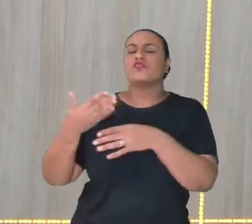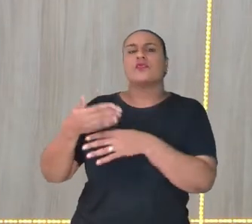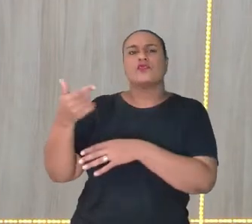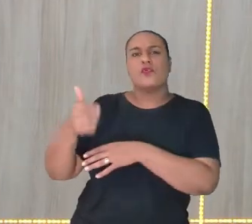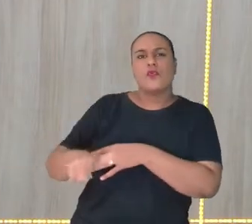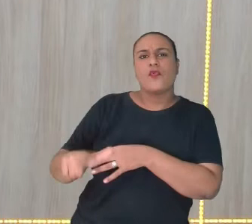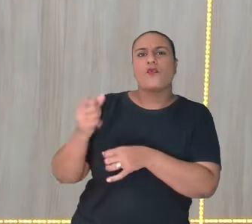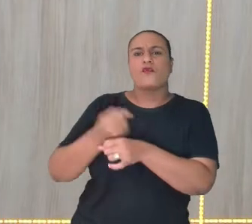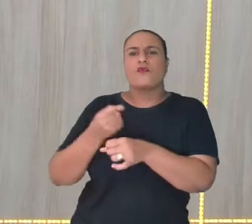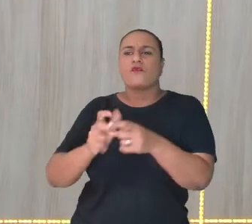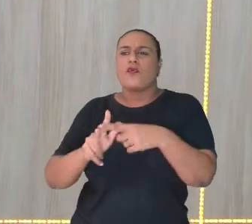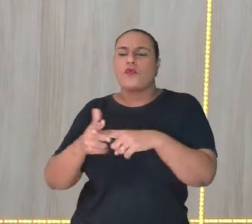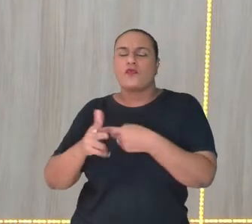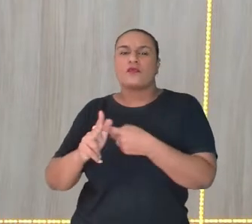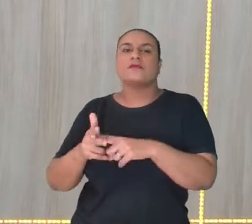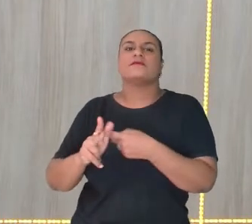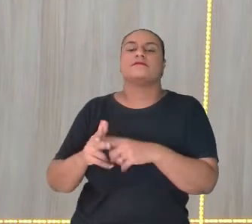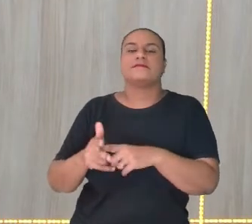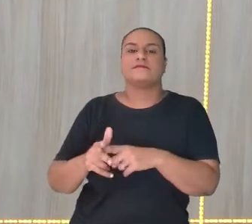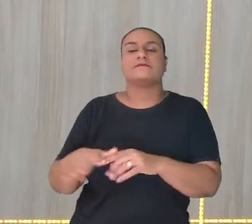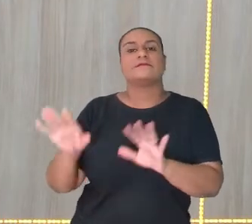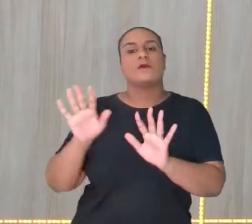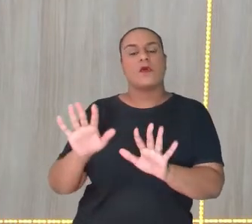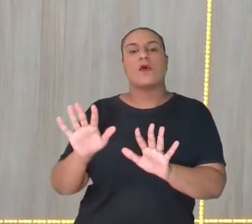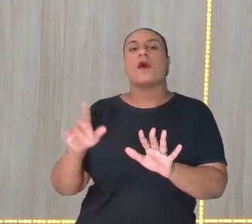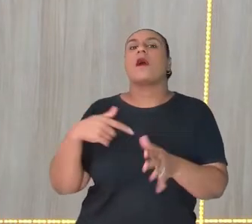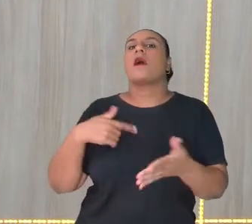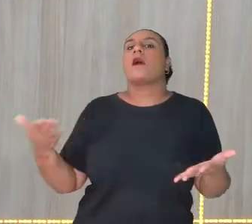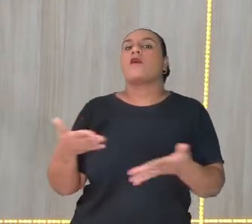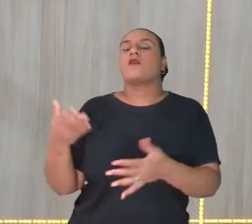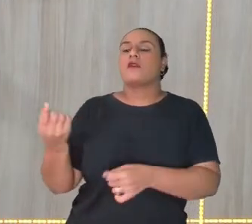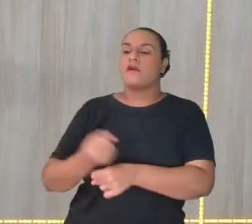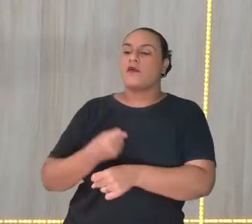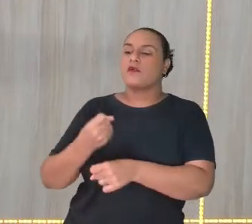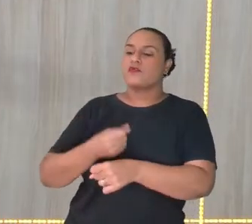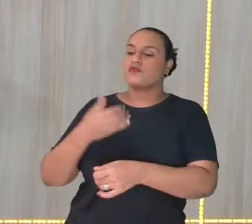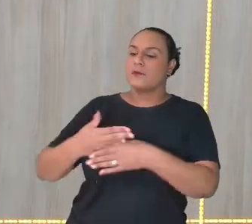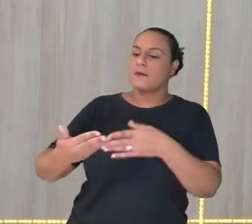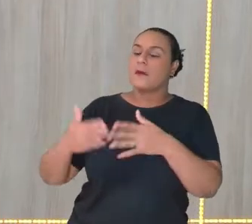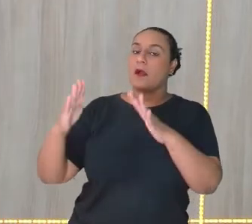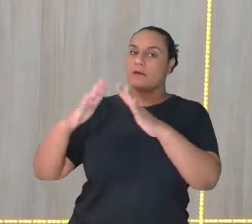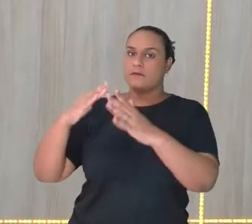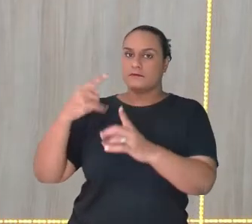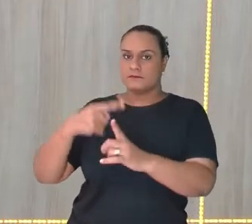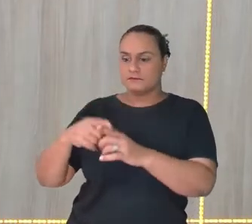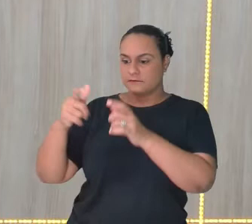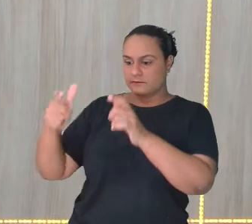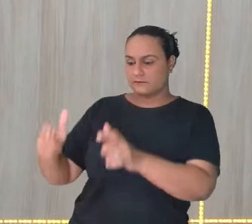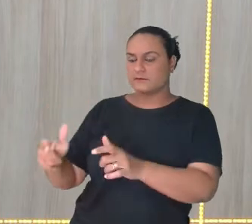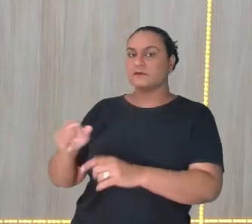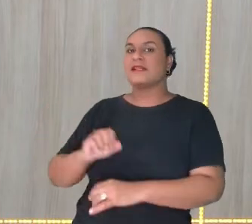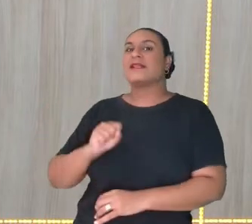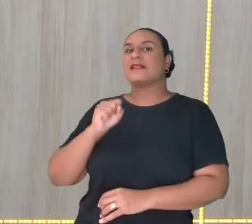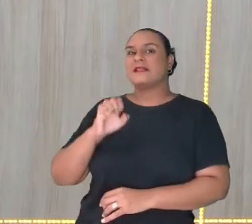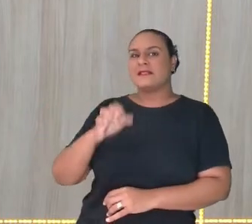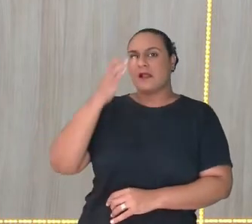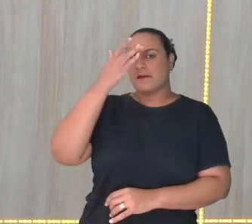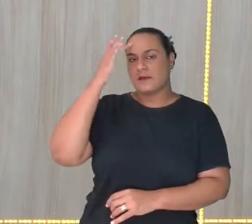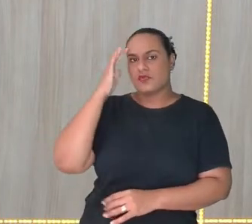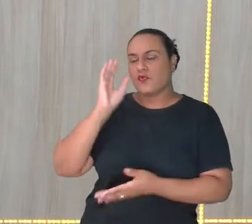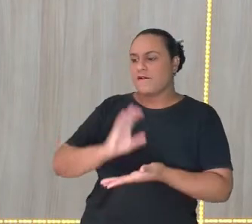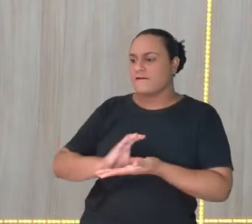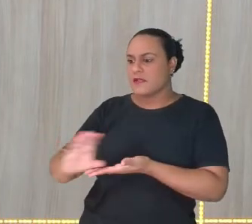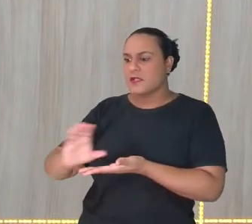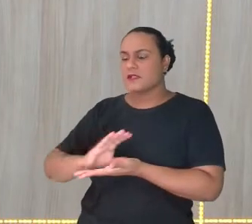o pároco, né, do feudo lá, ele disse: a gente vai construir mais uma capela aqui em tal local. Quem financiava a construção